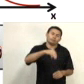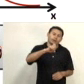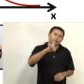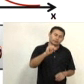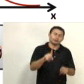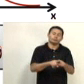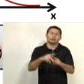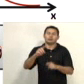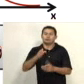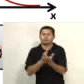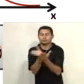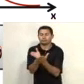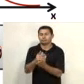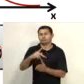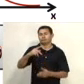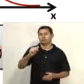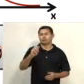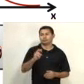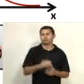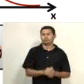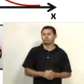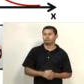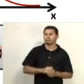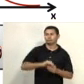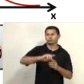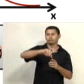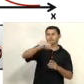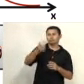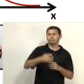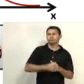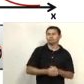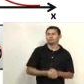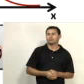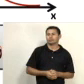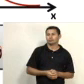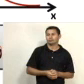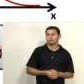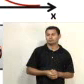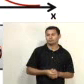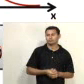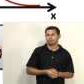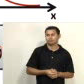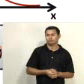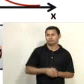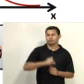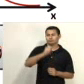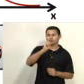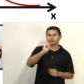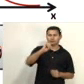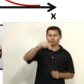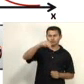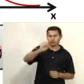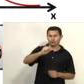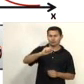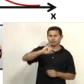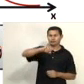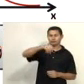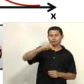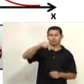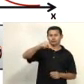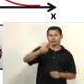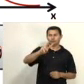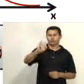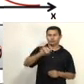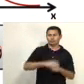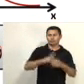padrão. E esse sino invertido, ele tem uma forma de sino invertido, né, que foi definida por